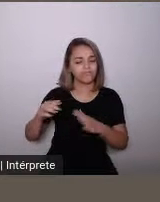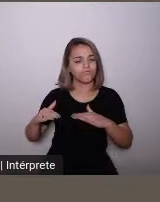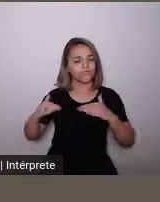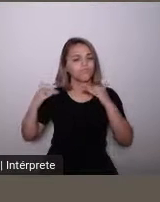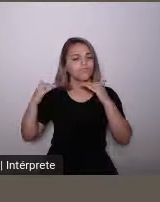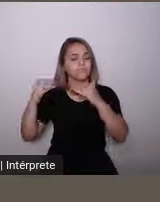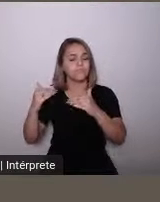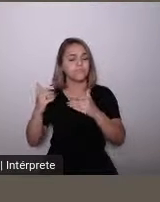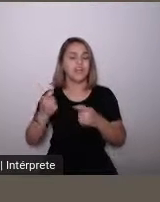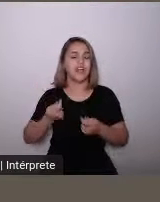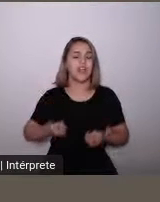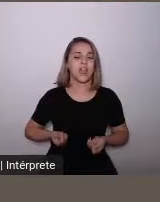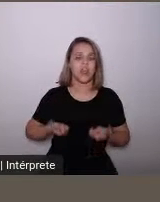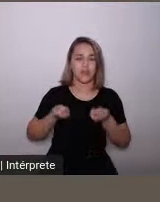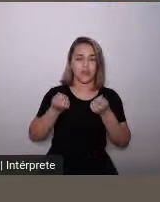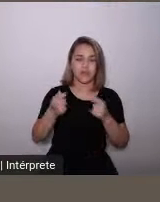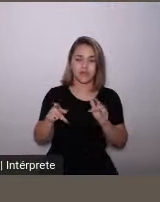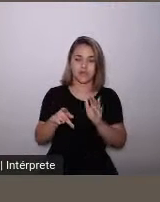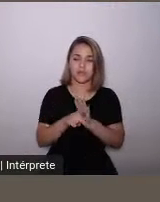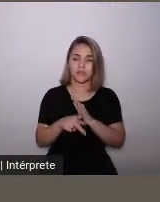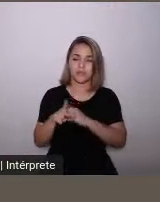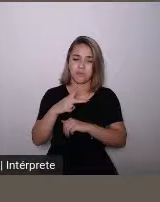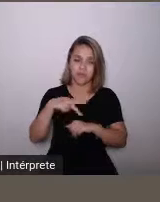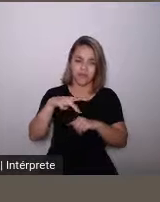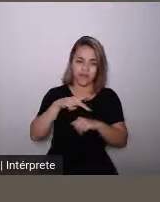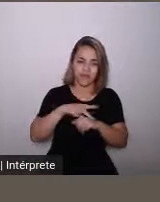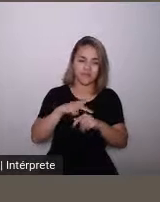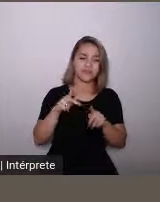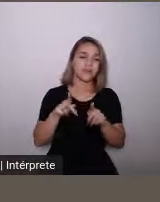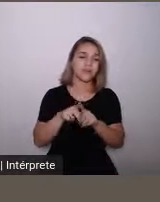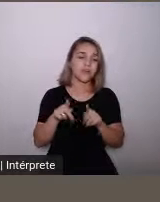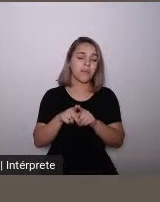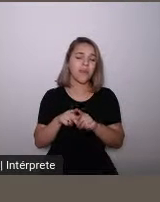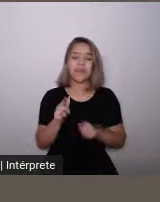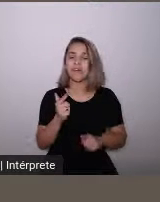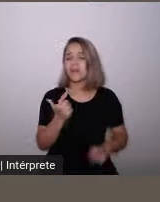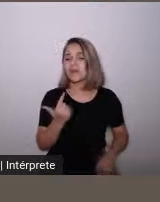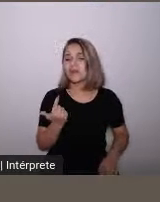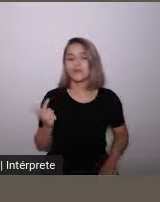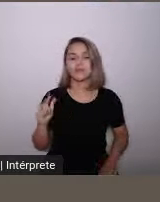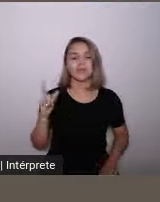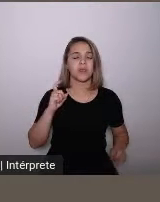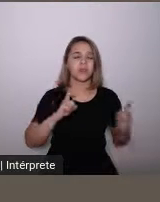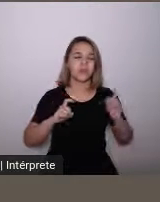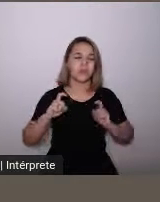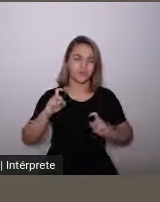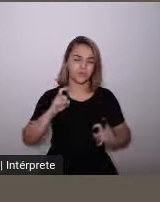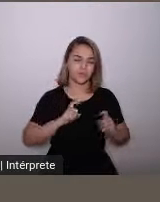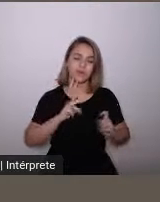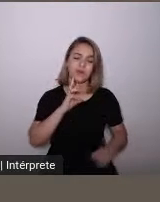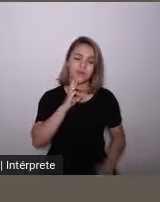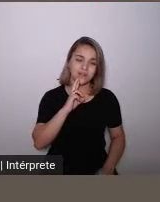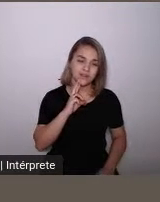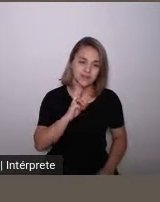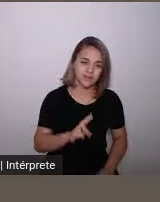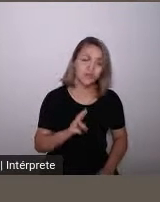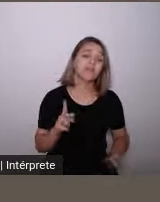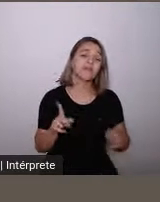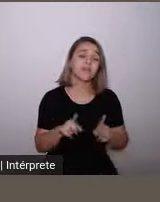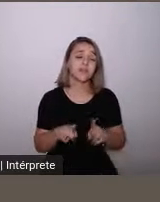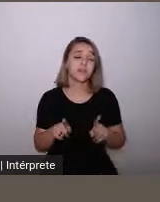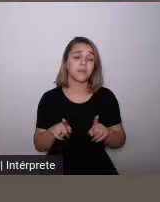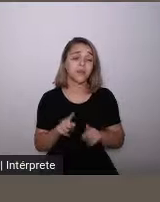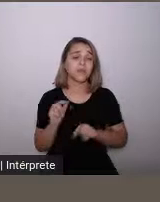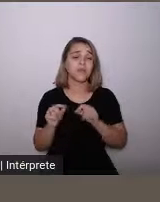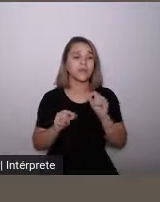com o intuito de fomentar a atividade cinematográfica sem muita preocupação com o resultado e, de uma certa forma, muito